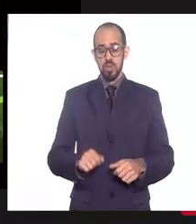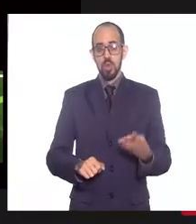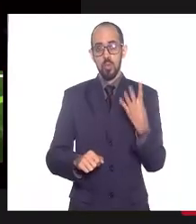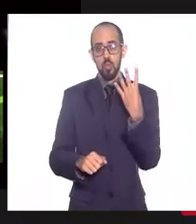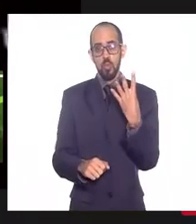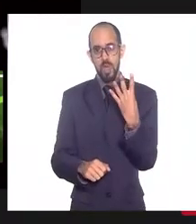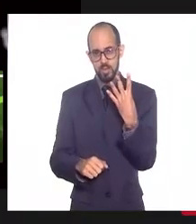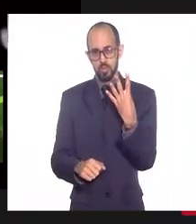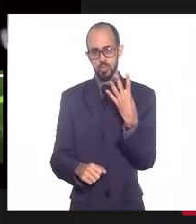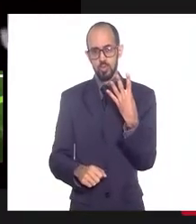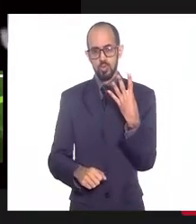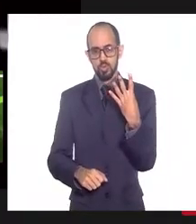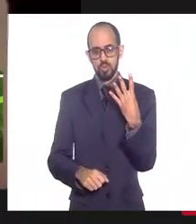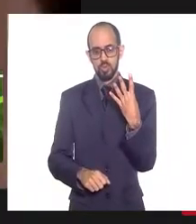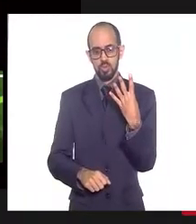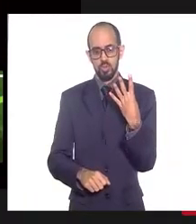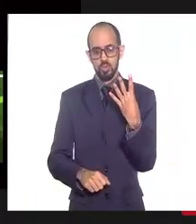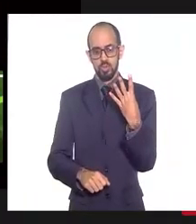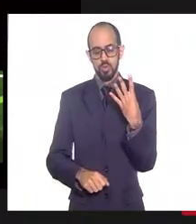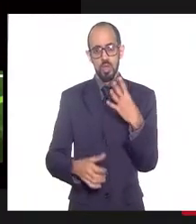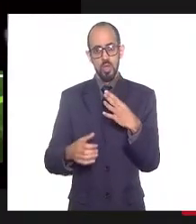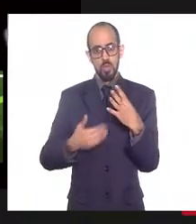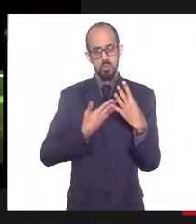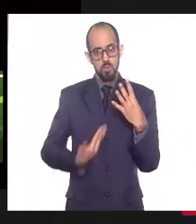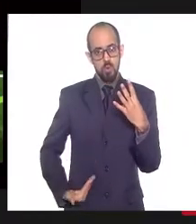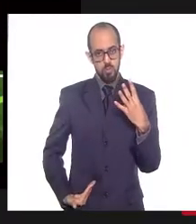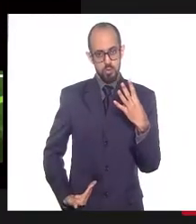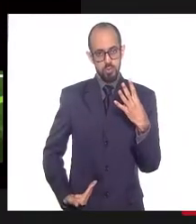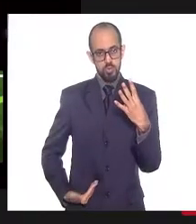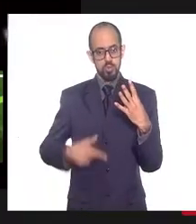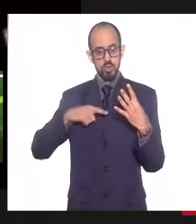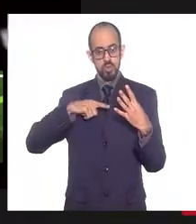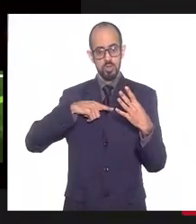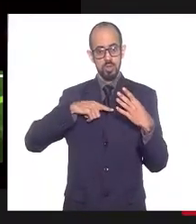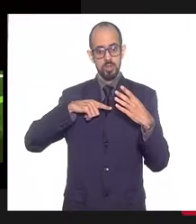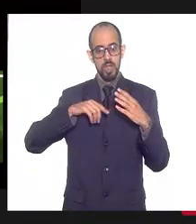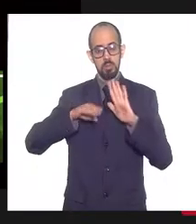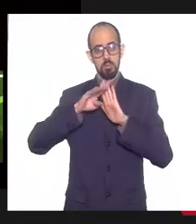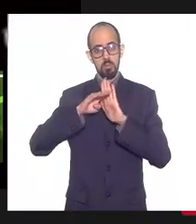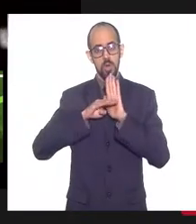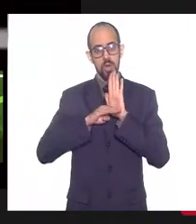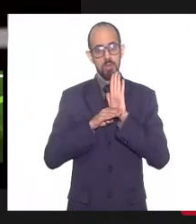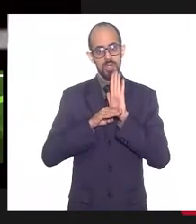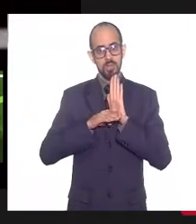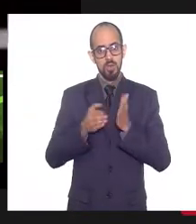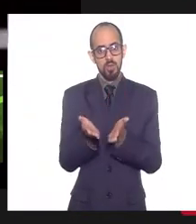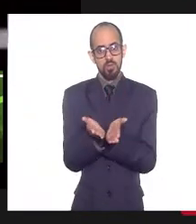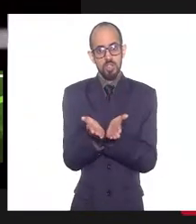4 canais públicos têm programação evangélica continuada.